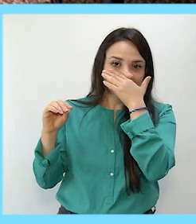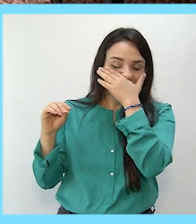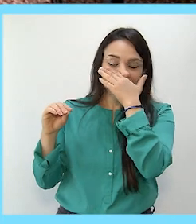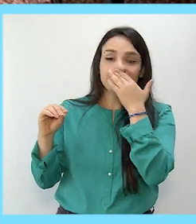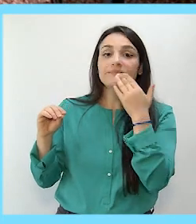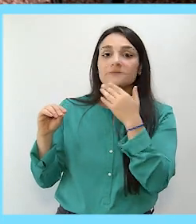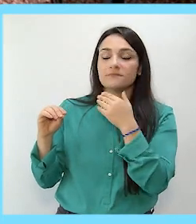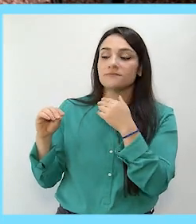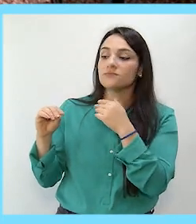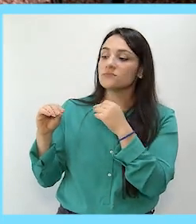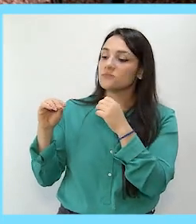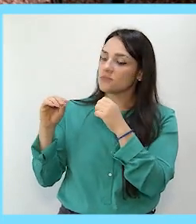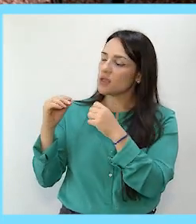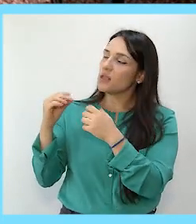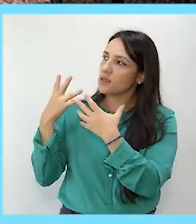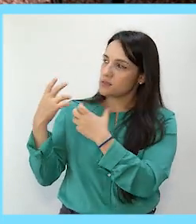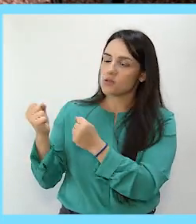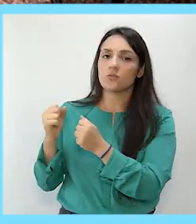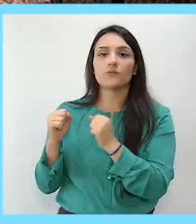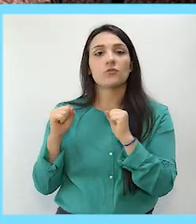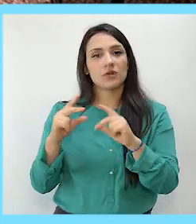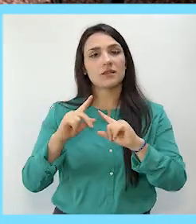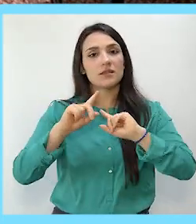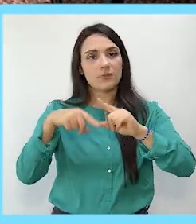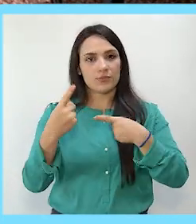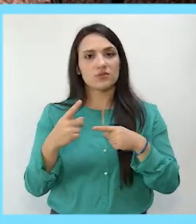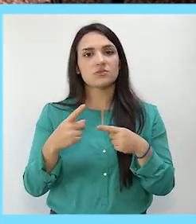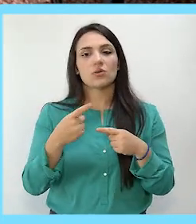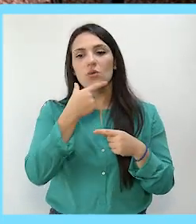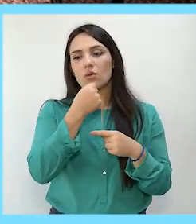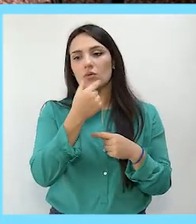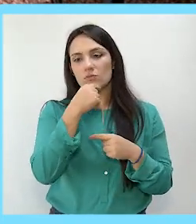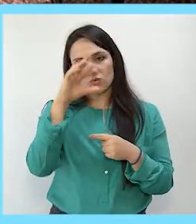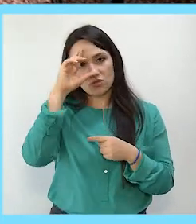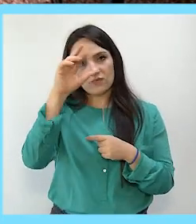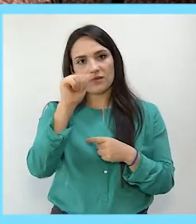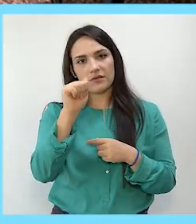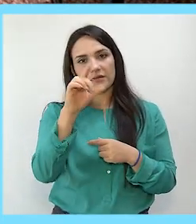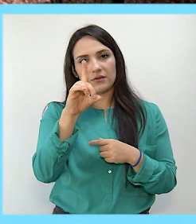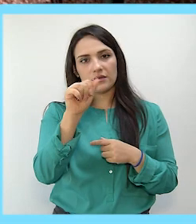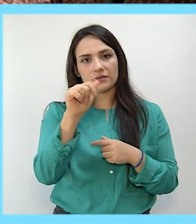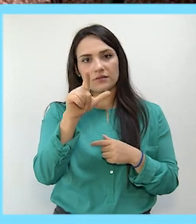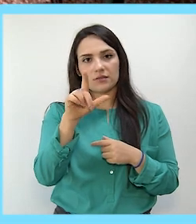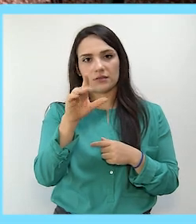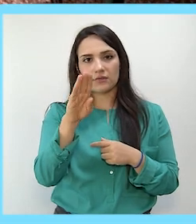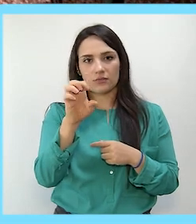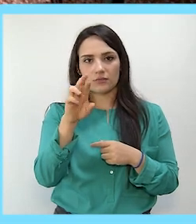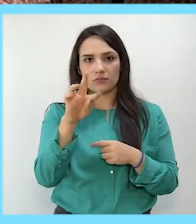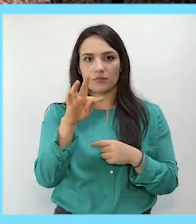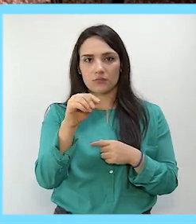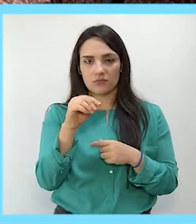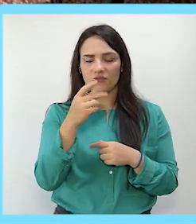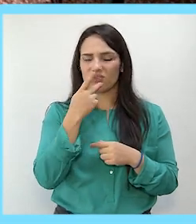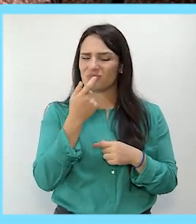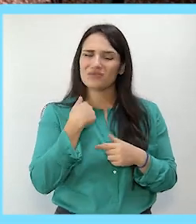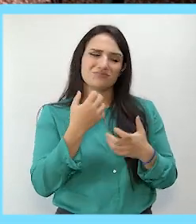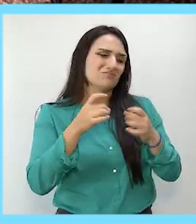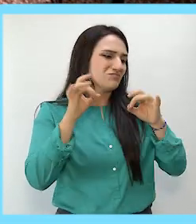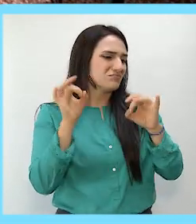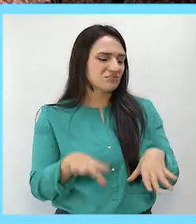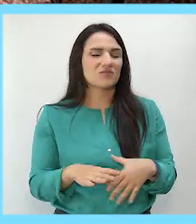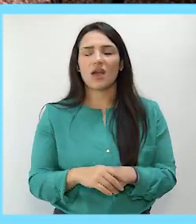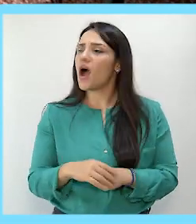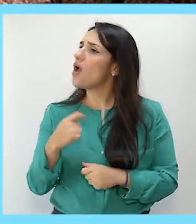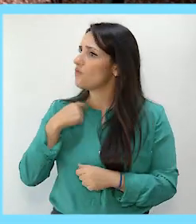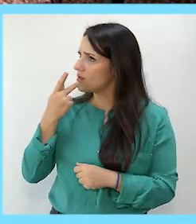né, continuar no segundo mandato do governador Reinaldo, eu coloquei meu nome à disposição, porque